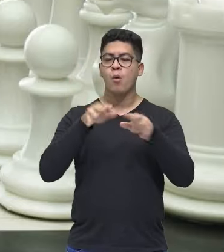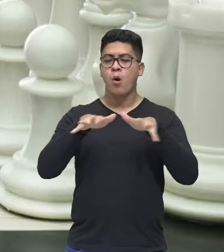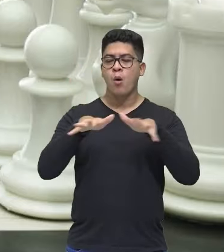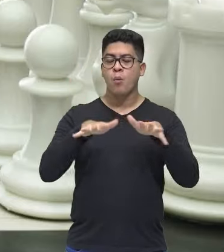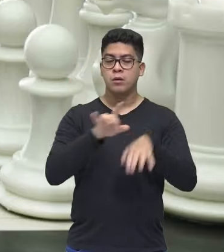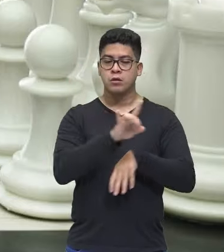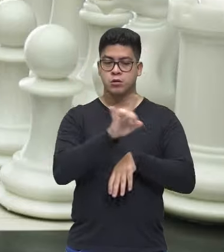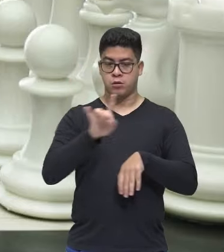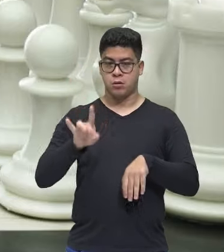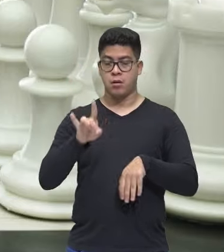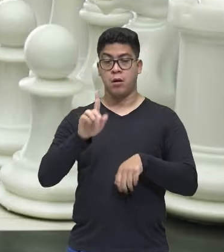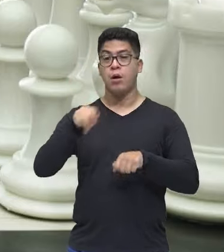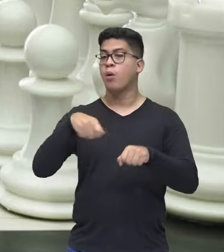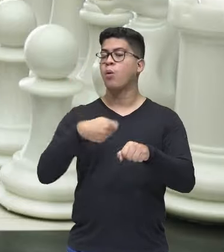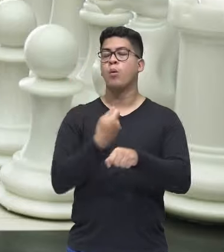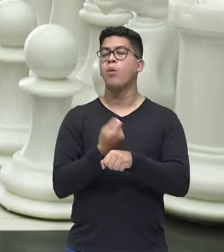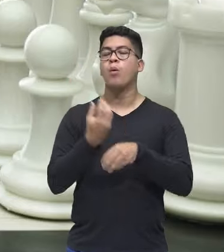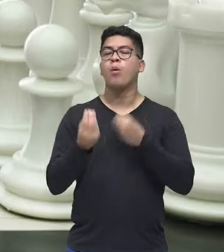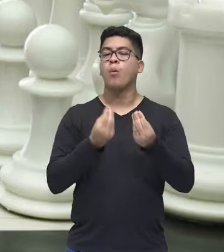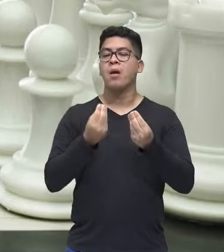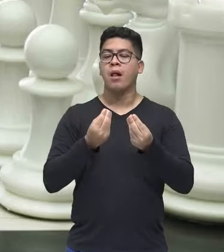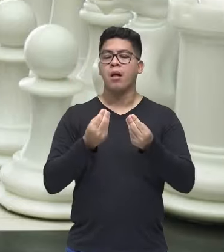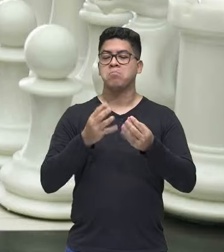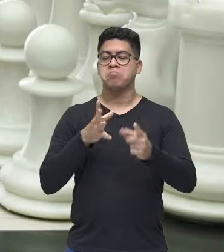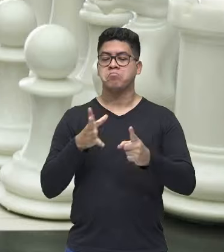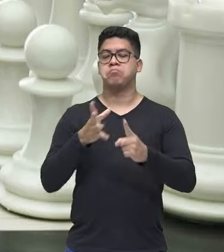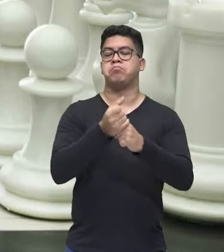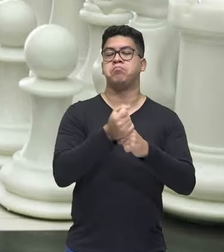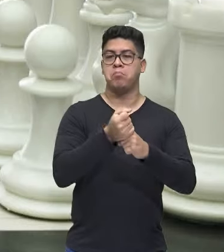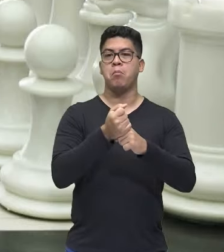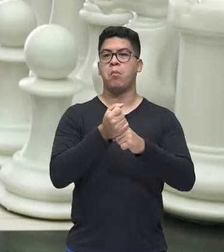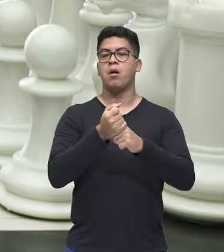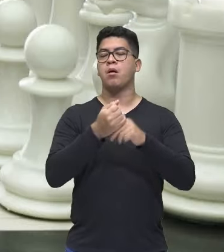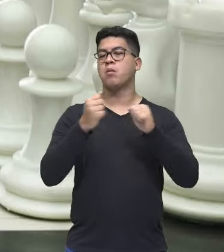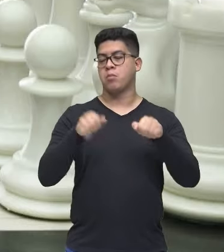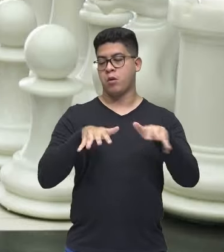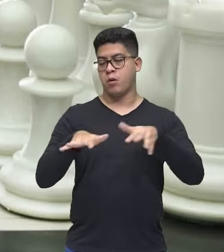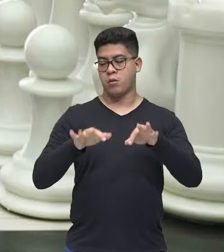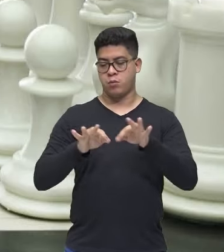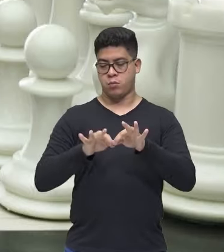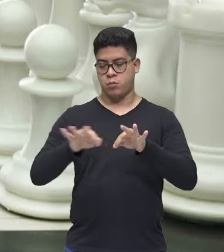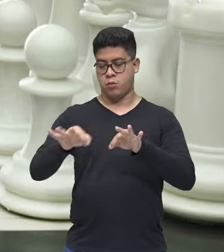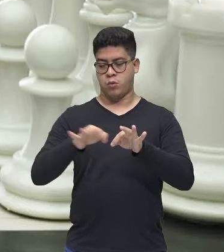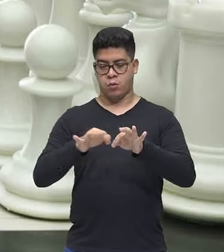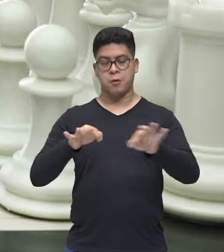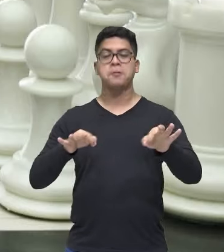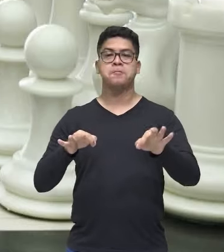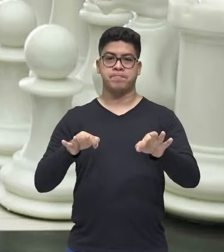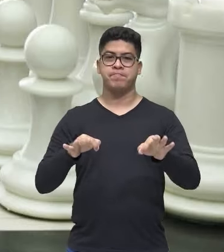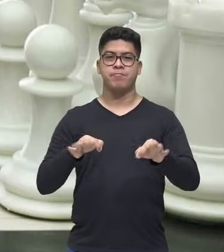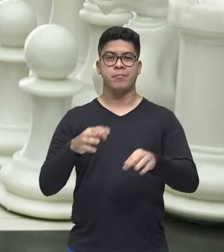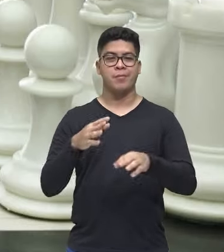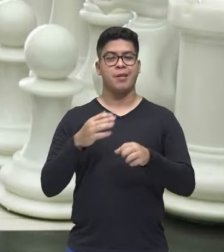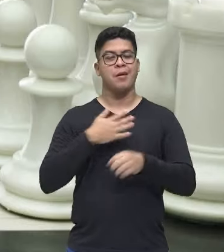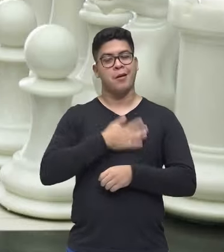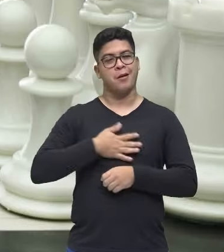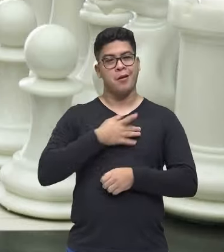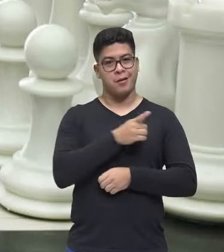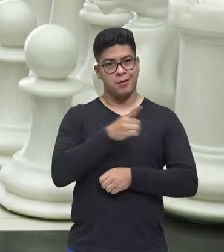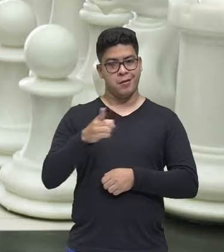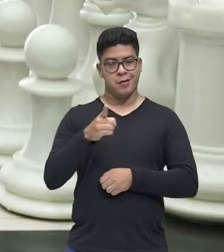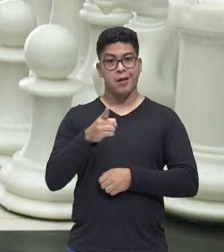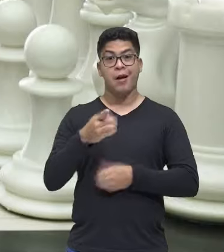peça e a forma que ela captura e como ela pode aí se movimentar nesse tabuleiro. Espero que vocês tenham gostado e eu